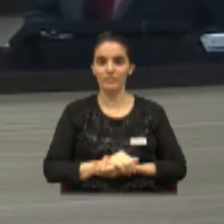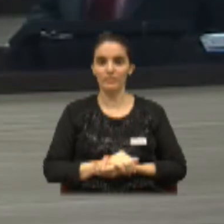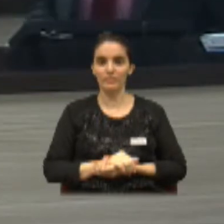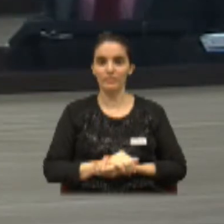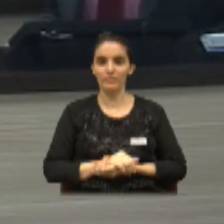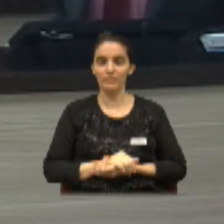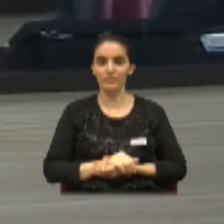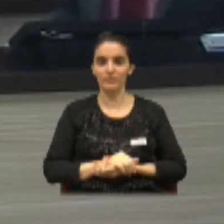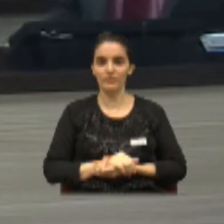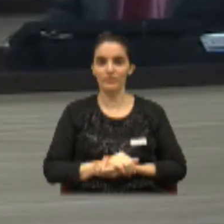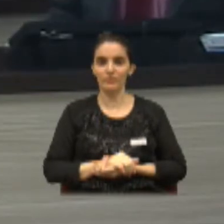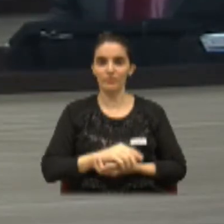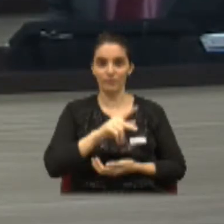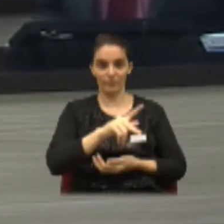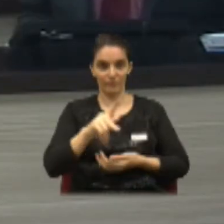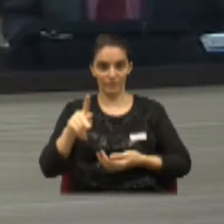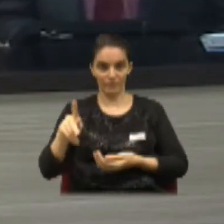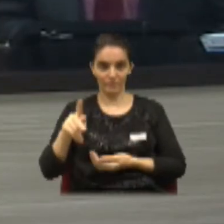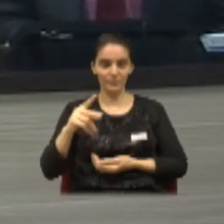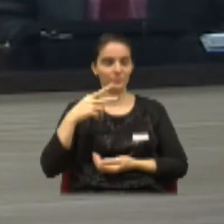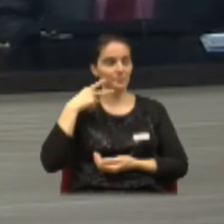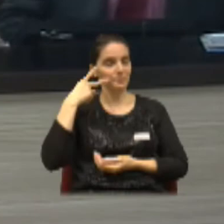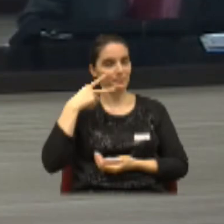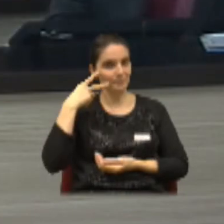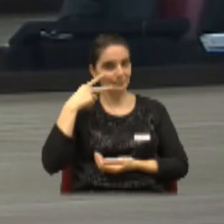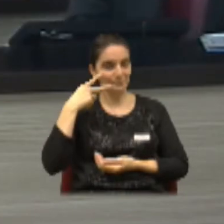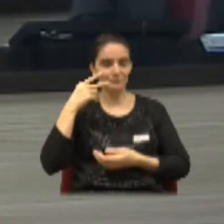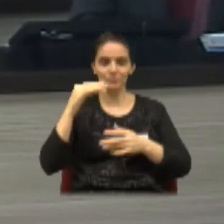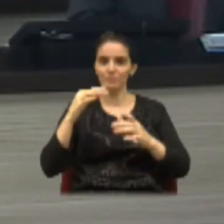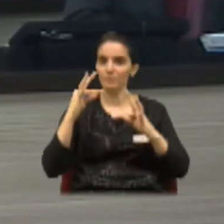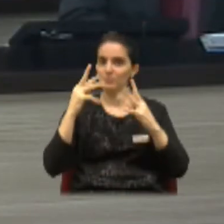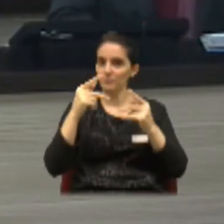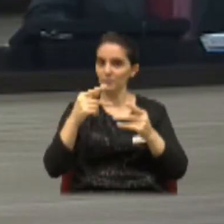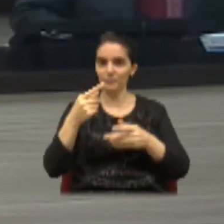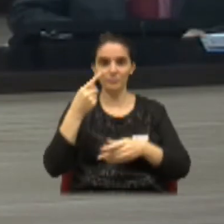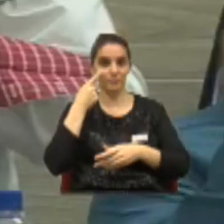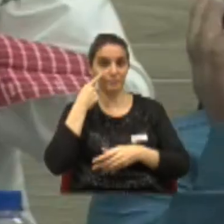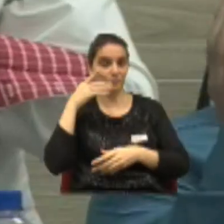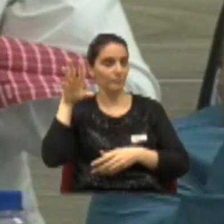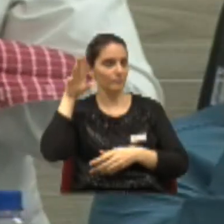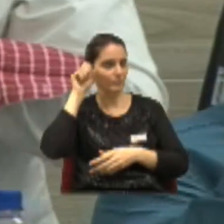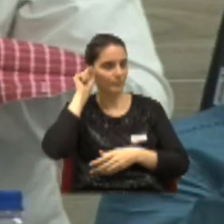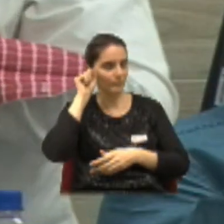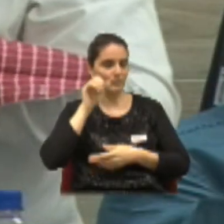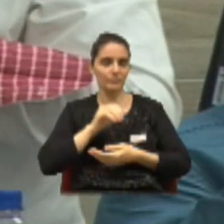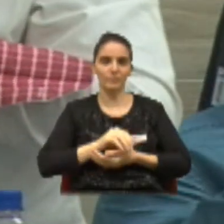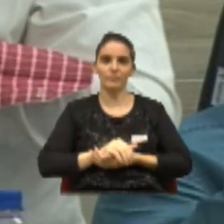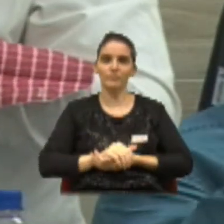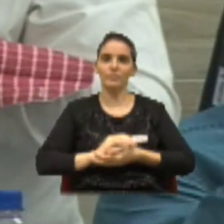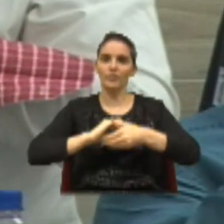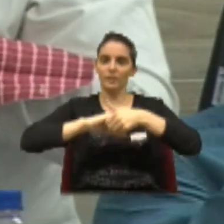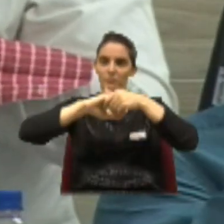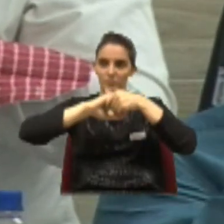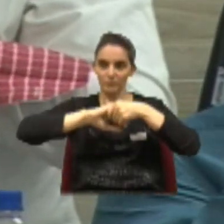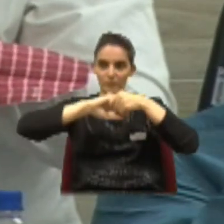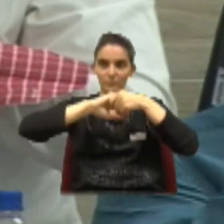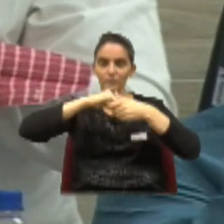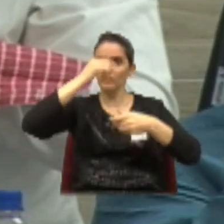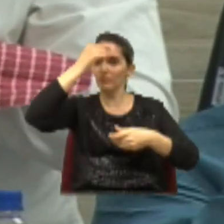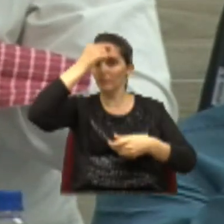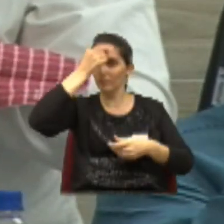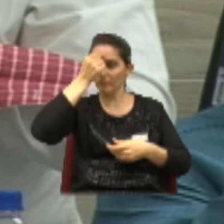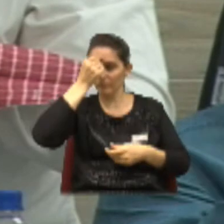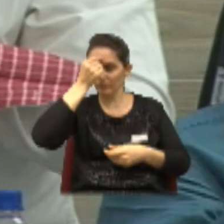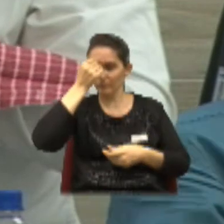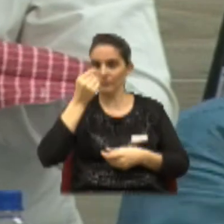Sim. Senhor presidente, nobres colegas, a todos que nos assistem, nos ouvem, parabenizar Rafael, assim faço das